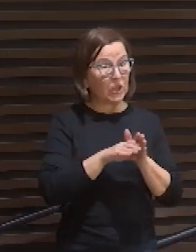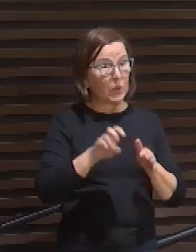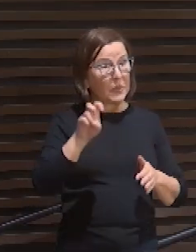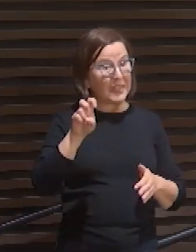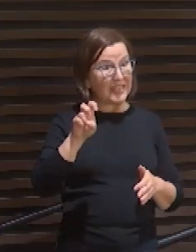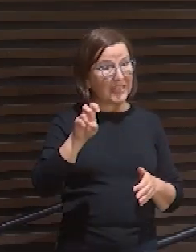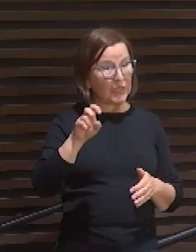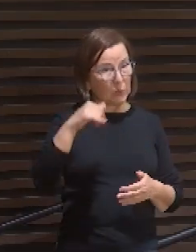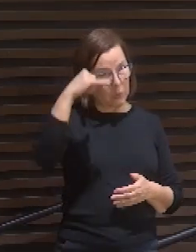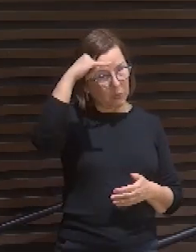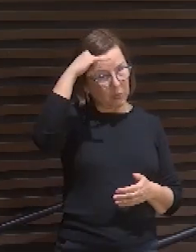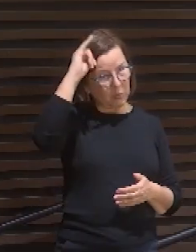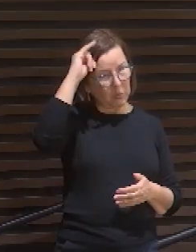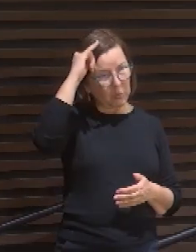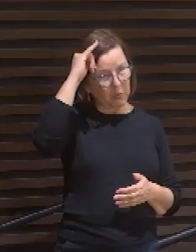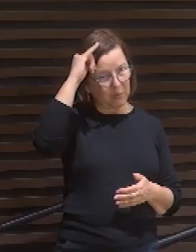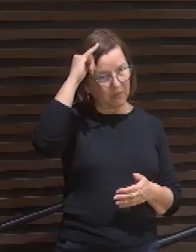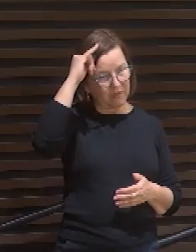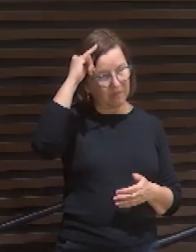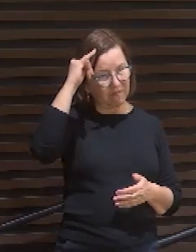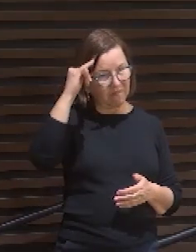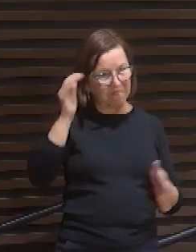vermelhas